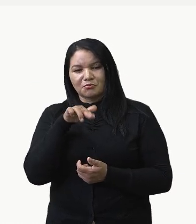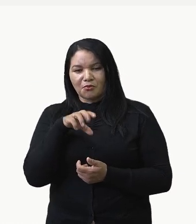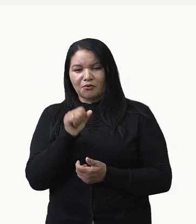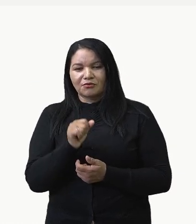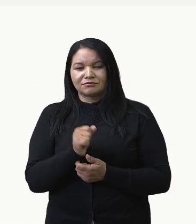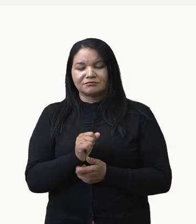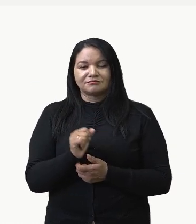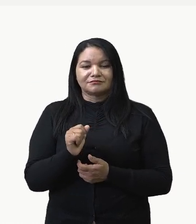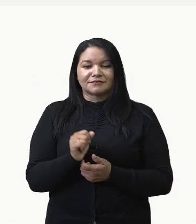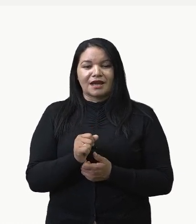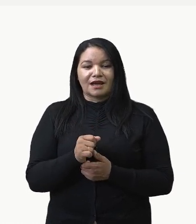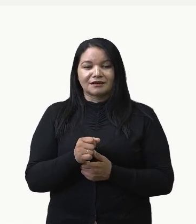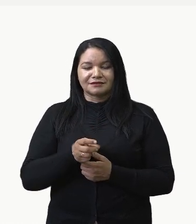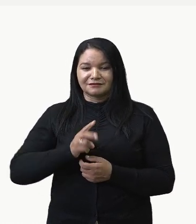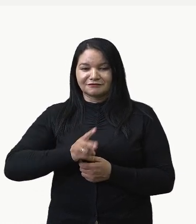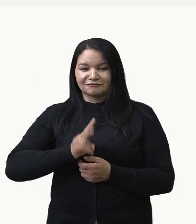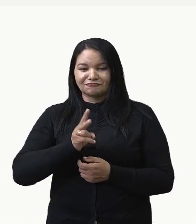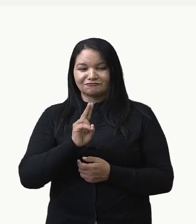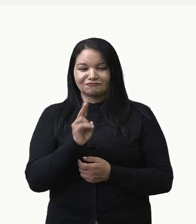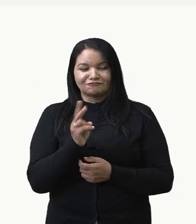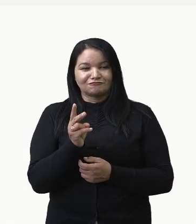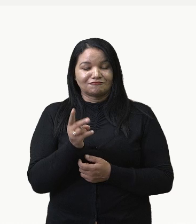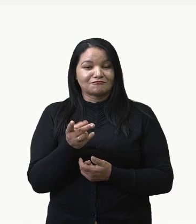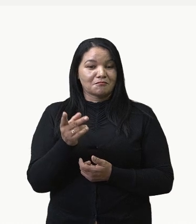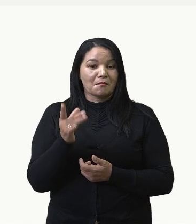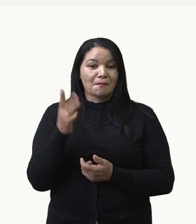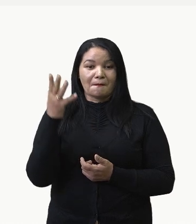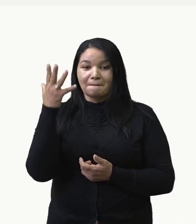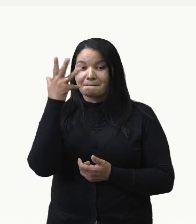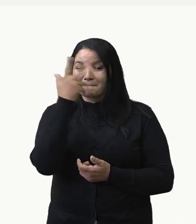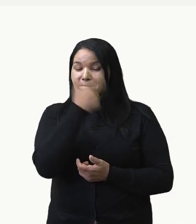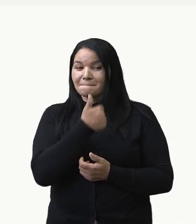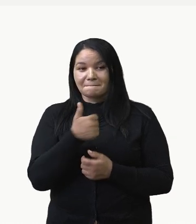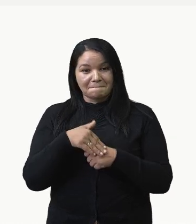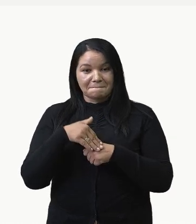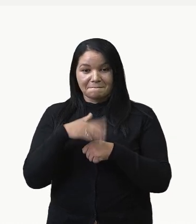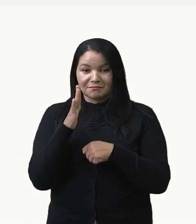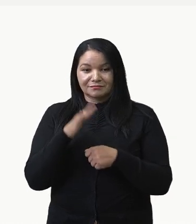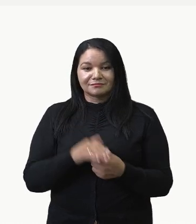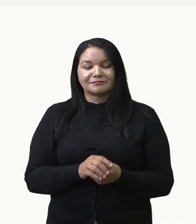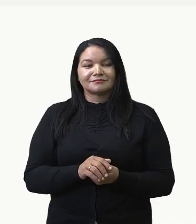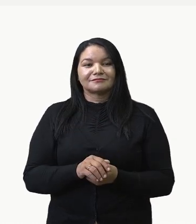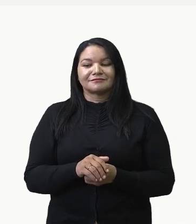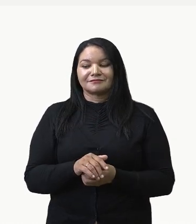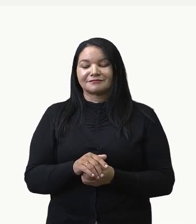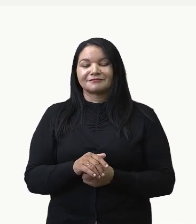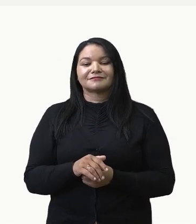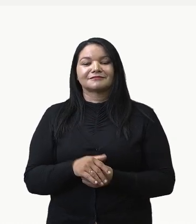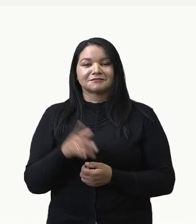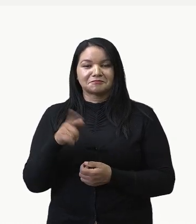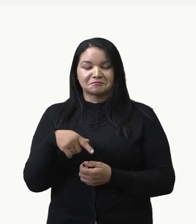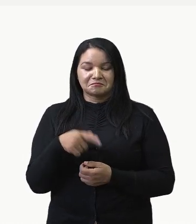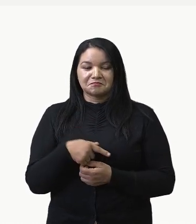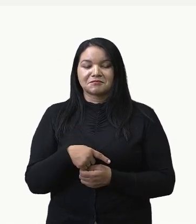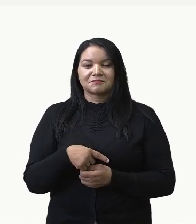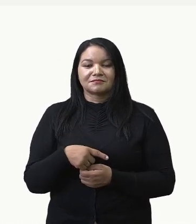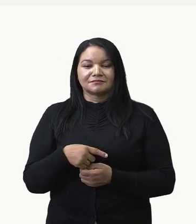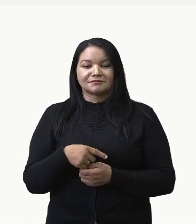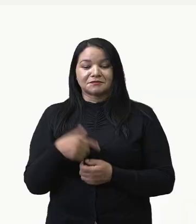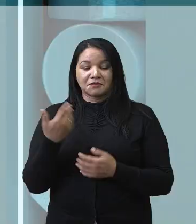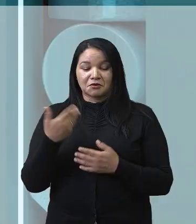passa estás mais guapísimo né como você tá um gato cada dia mais você está